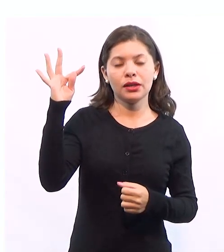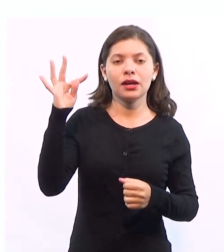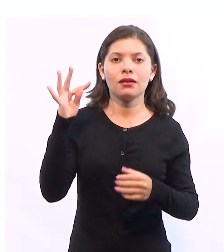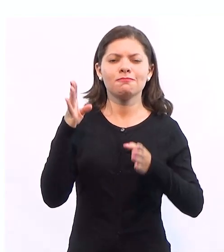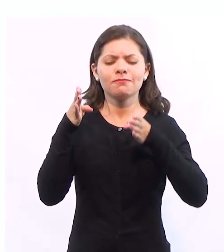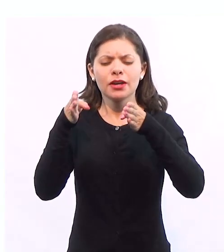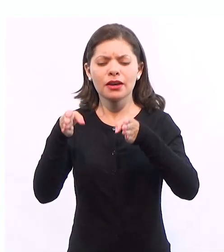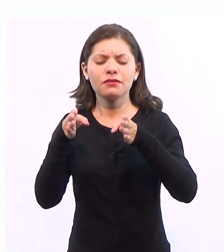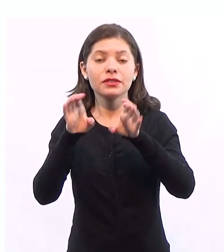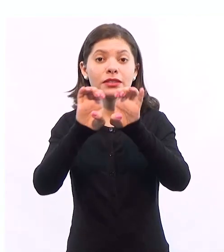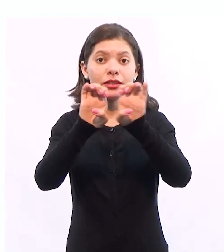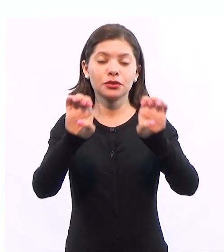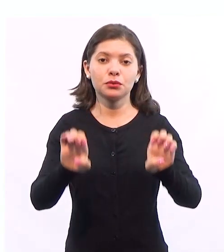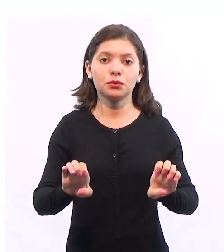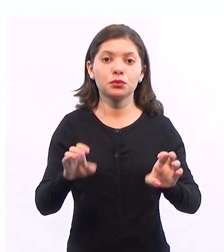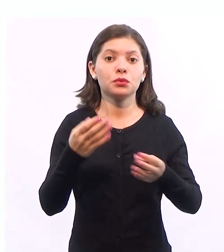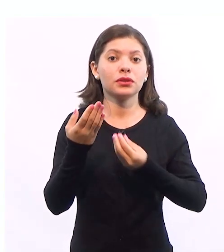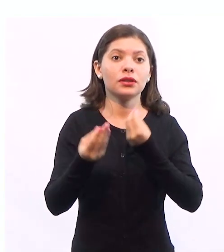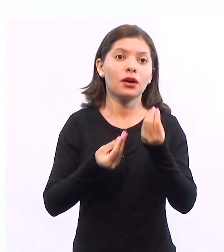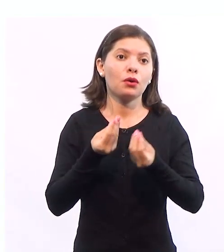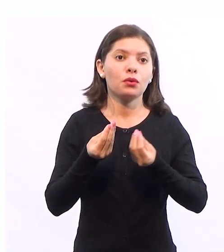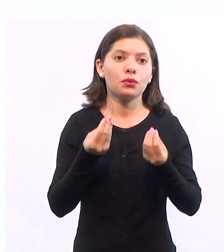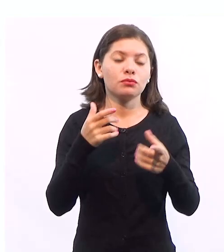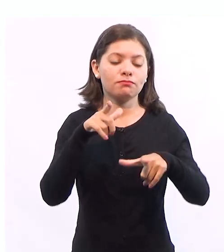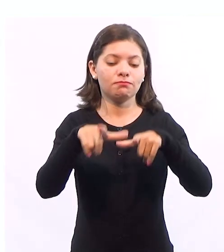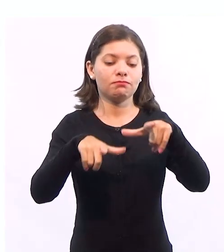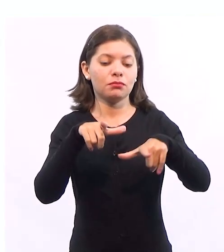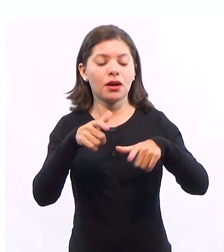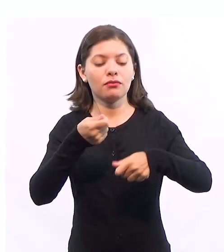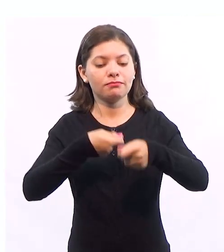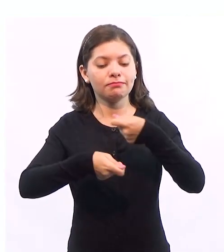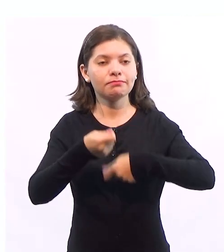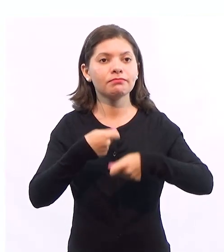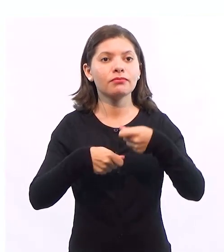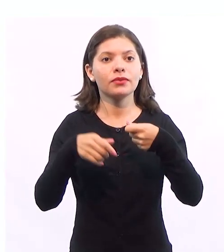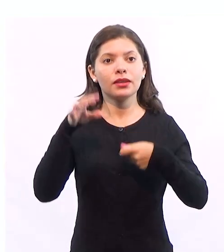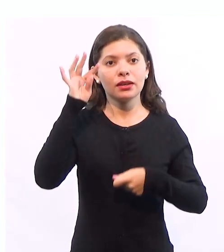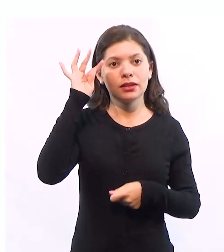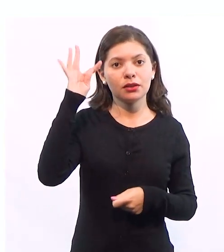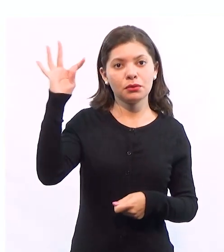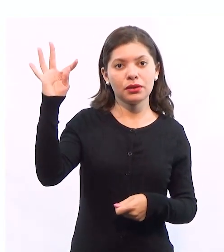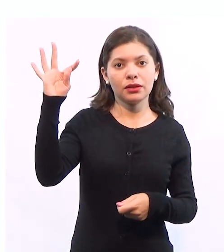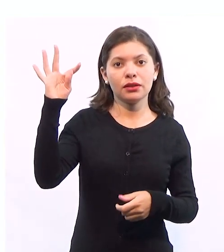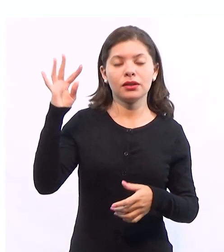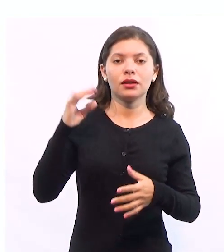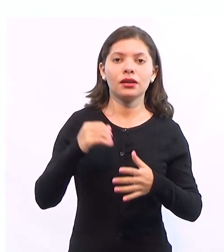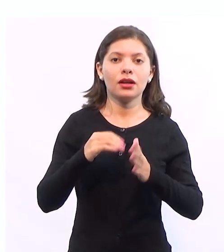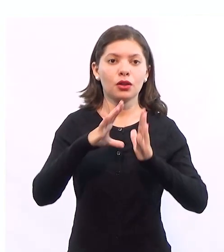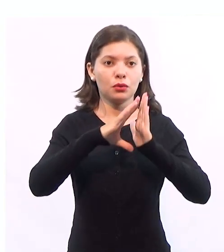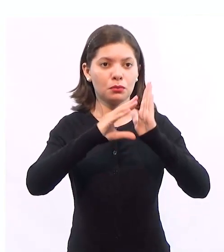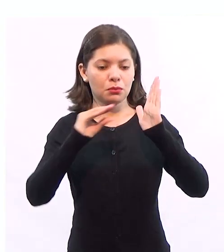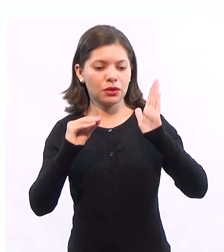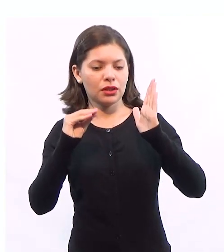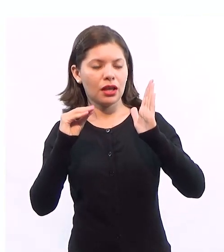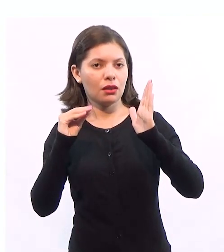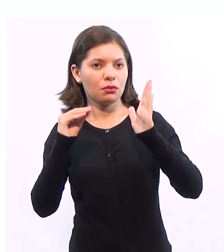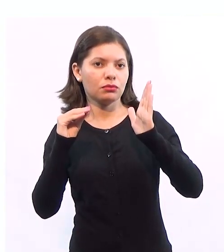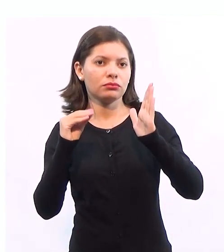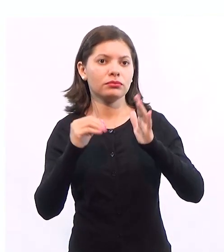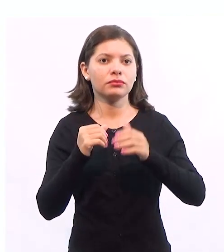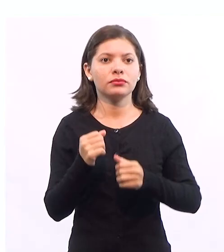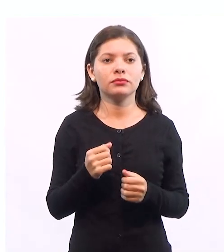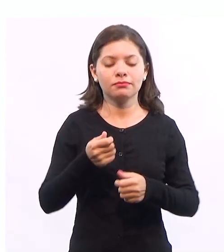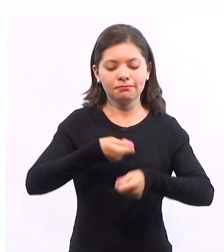a ênfase era na estrutura, ou seja, as funções do administrador. E a teoria burocrática, a ênfase era no modelo